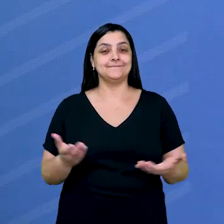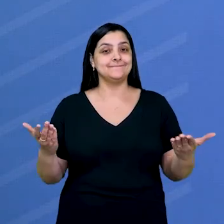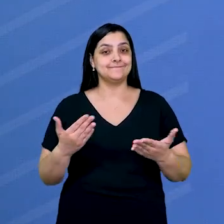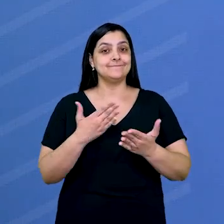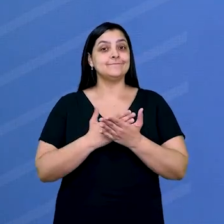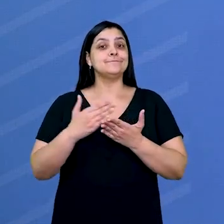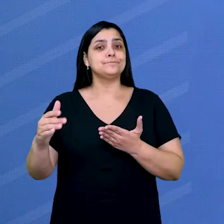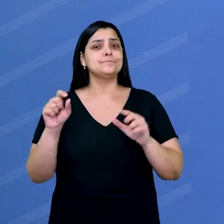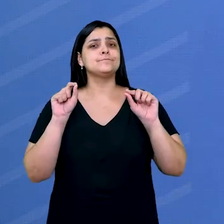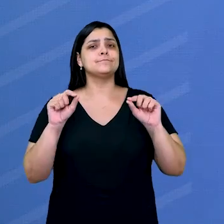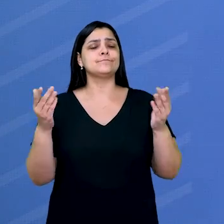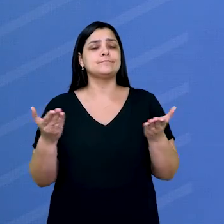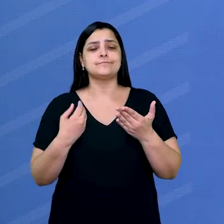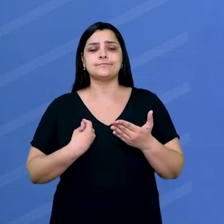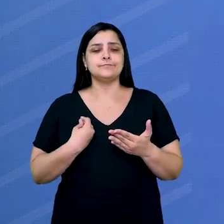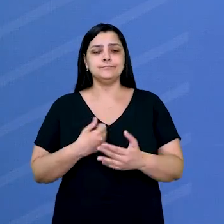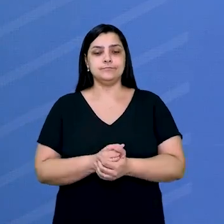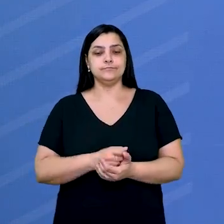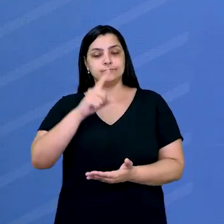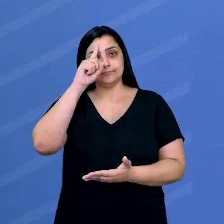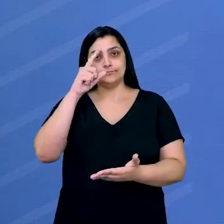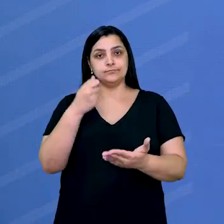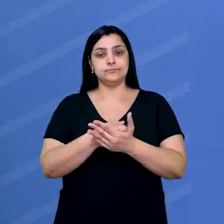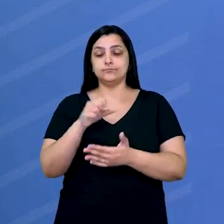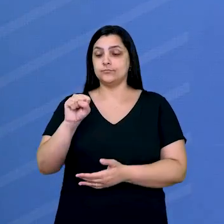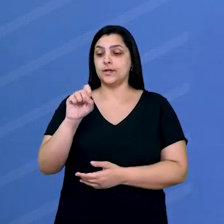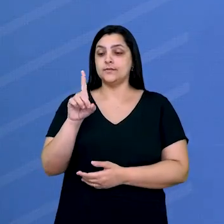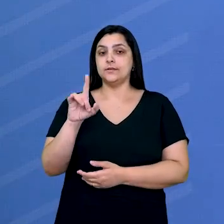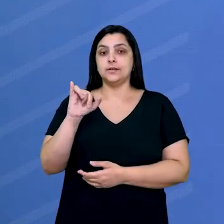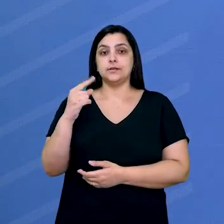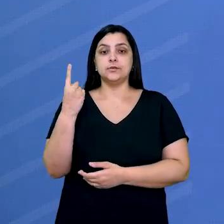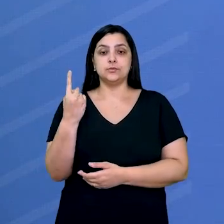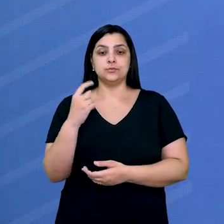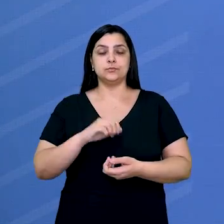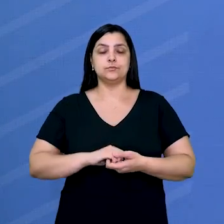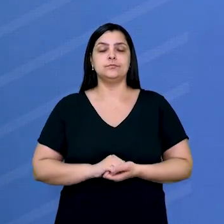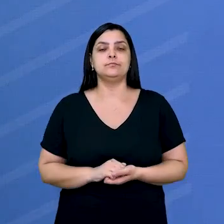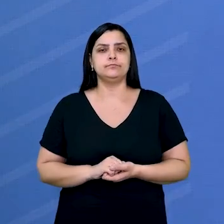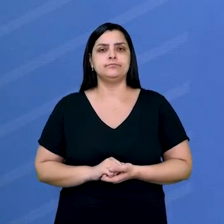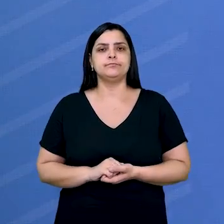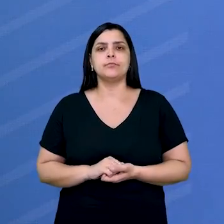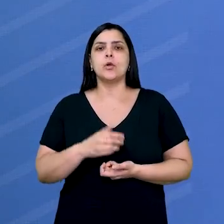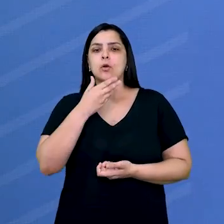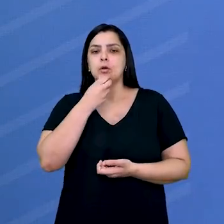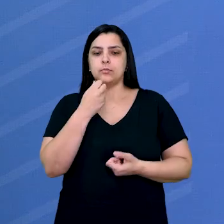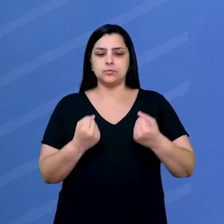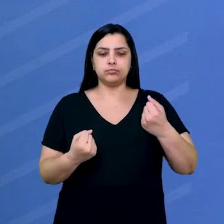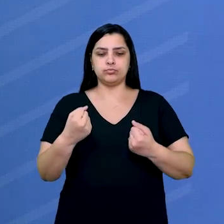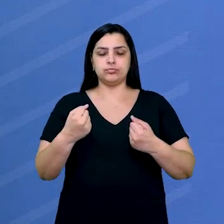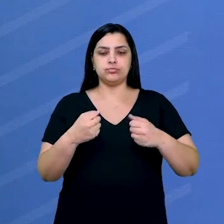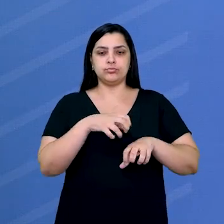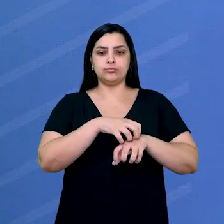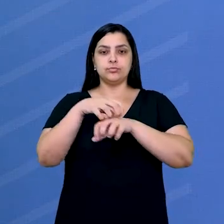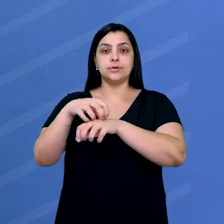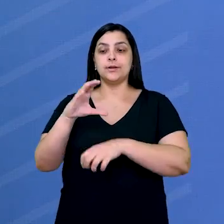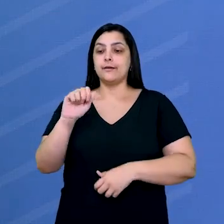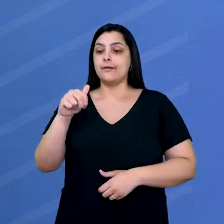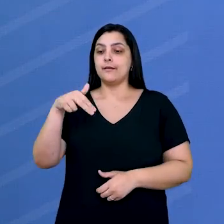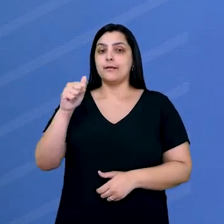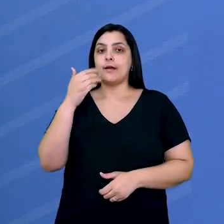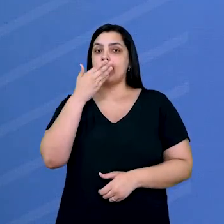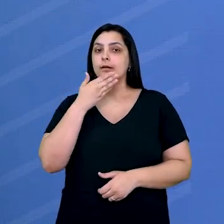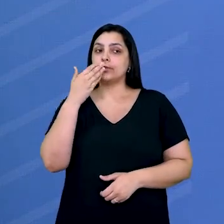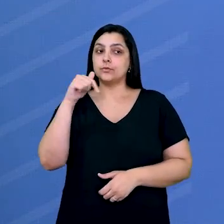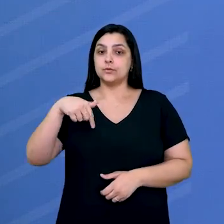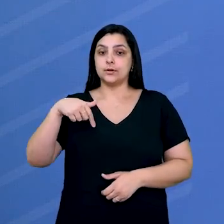A gente começa o programa de hoje com uma decisão da Seção 1 de Dissídios Individuais. Um tratorista de uma usina de cana-de-açúcar